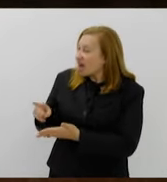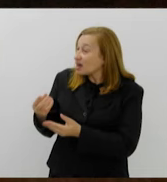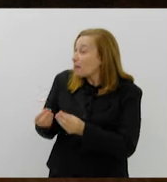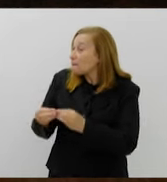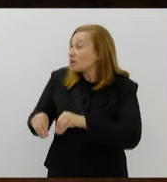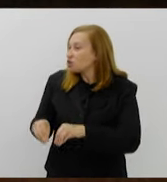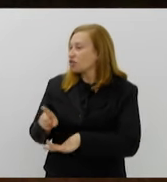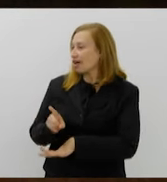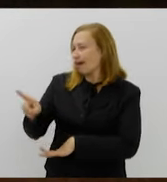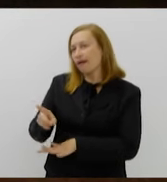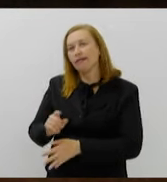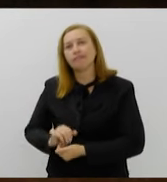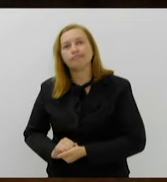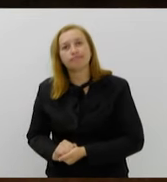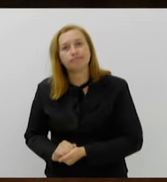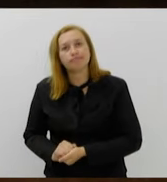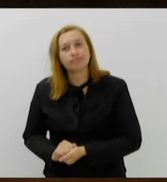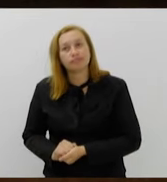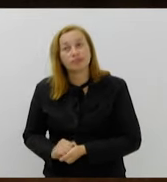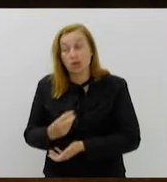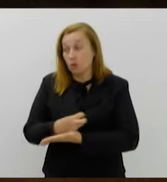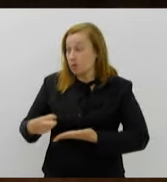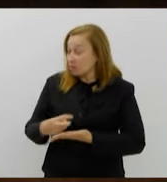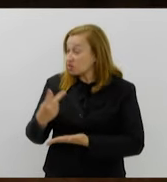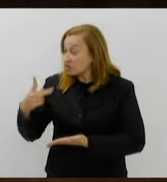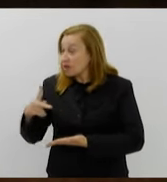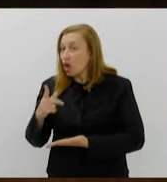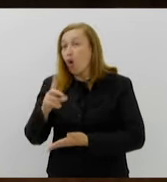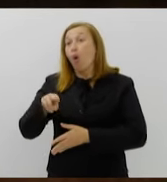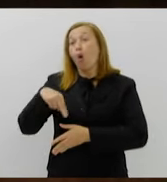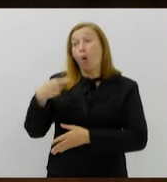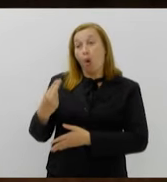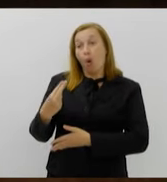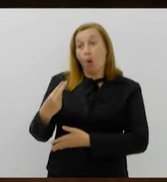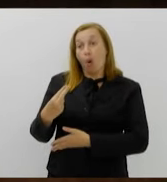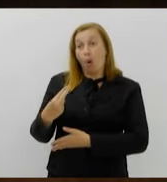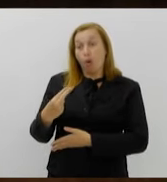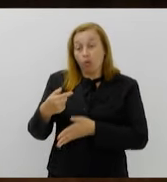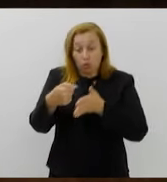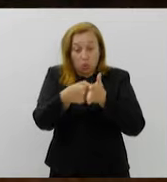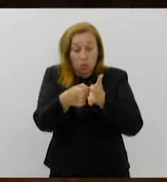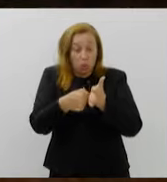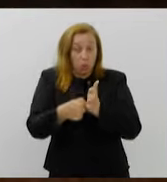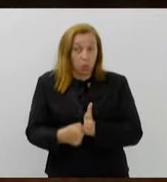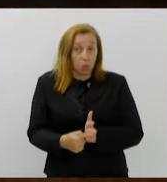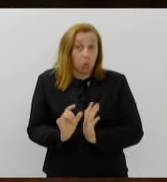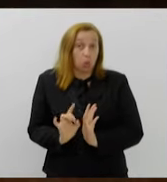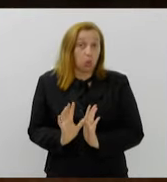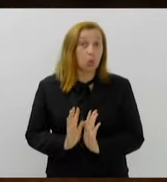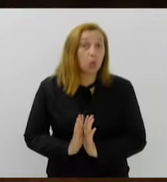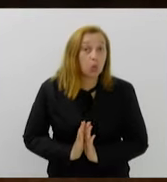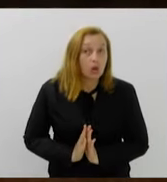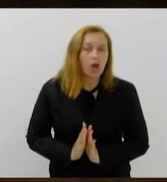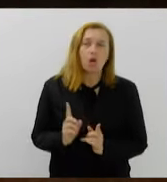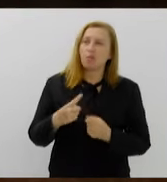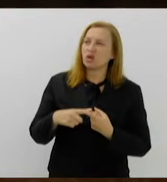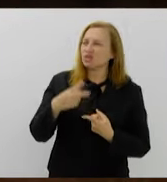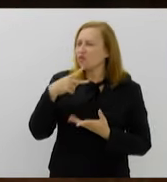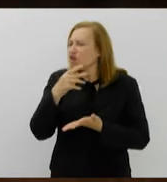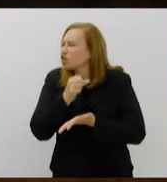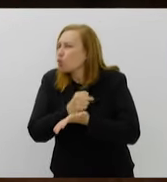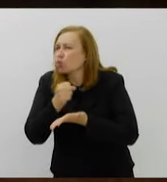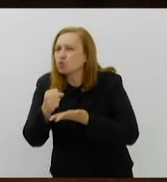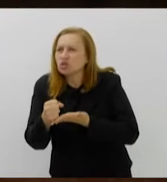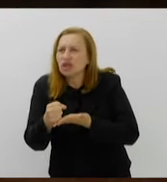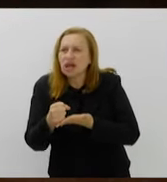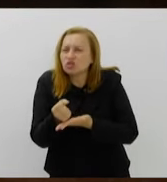íma dele ou estão olhando o seu próprio umbigo porque se a gente for falar aqui de contratos